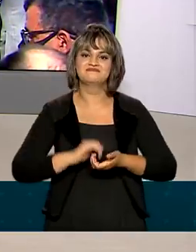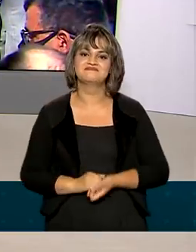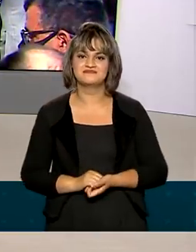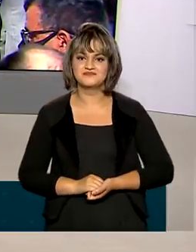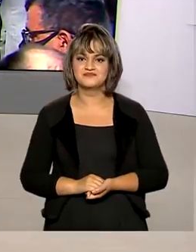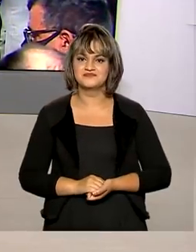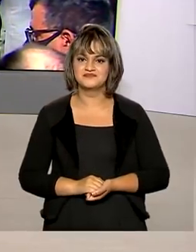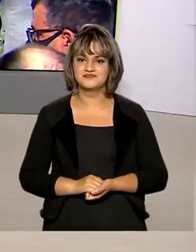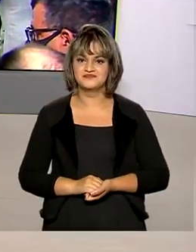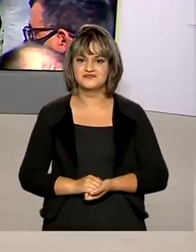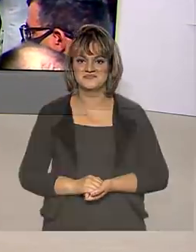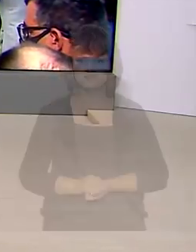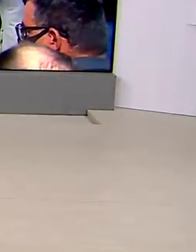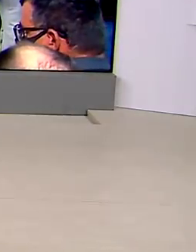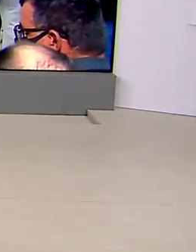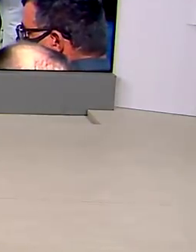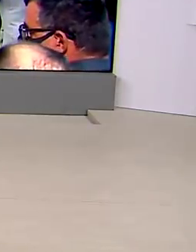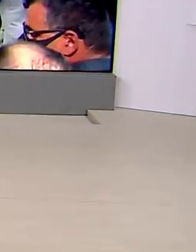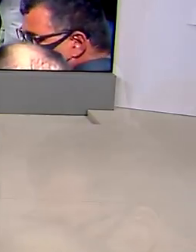tchau.